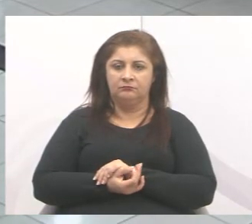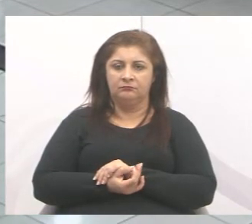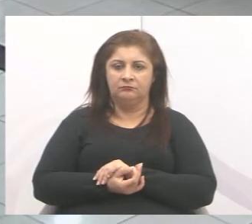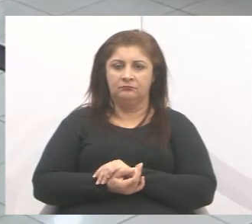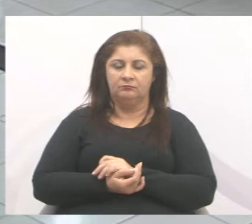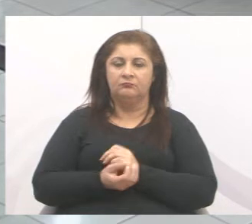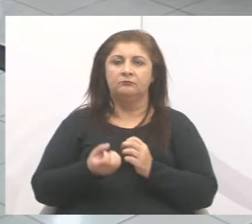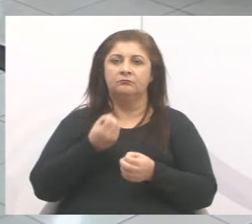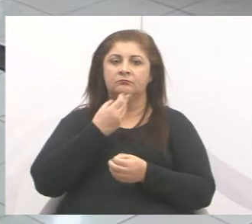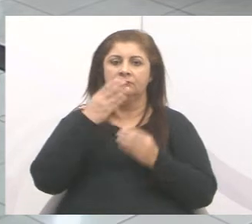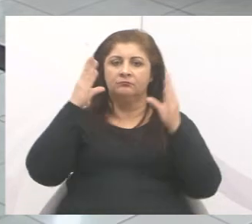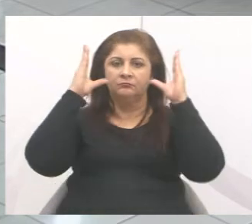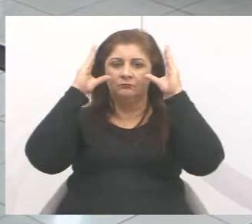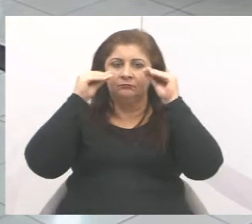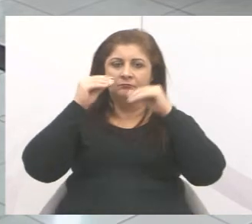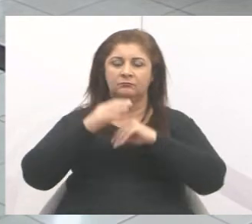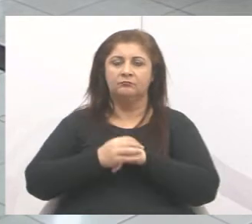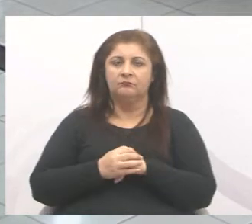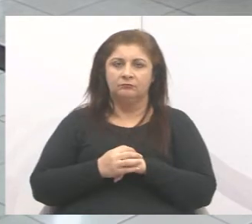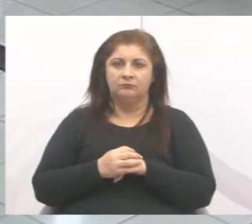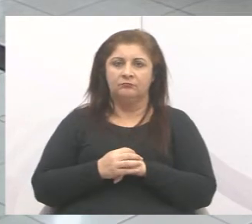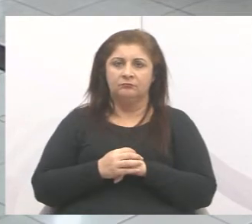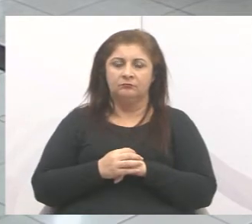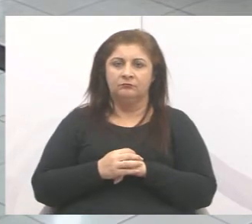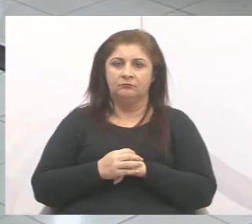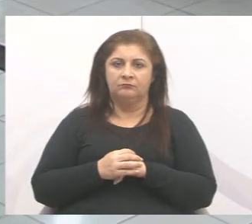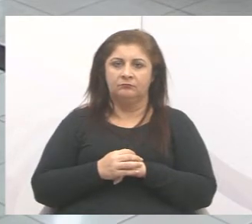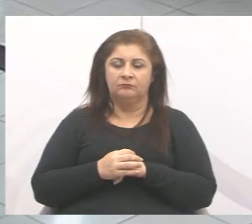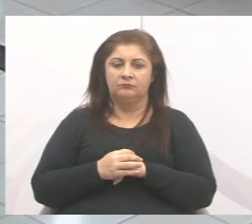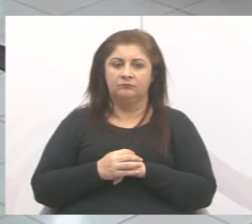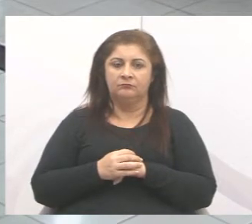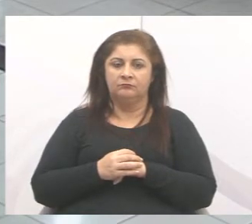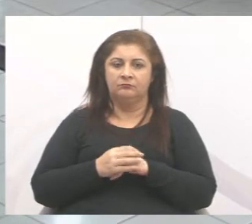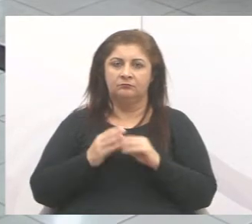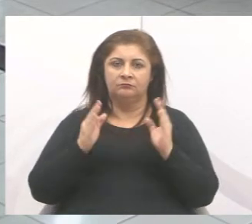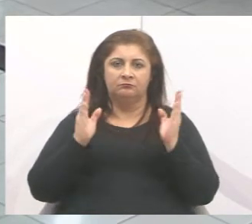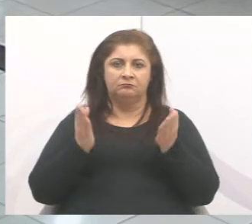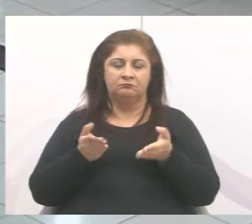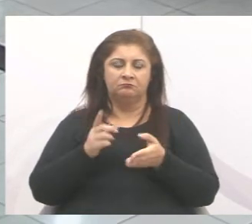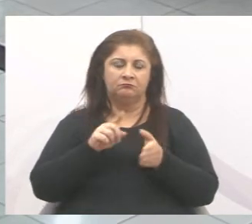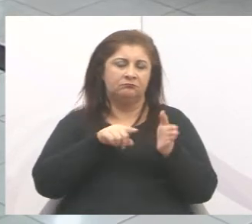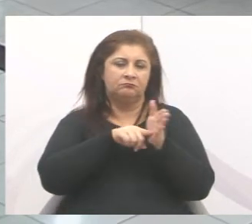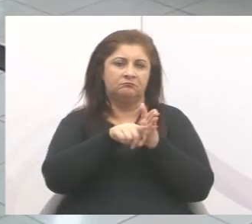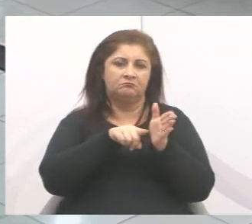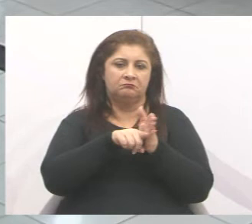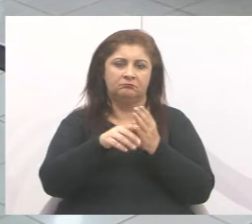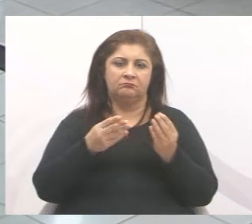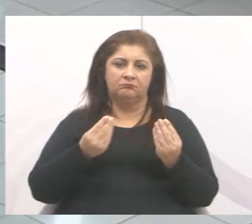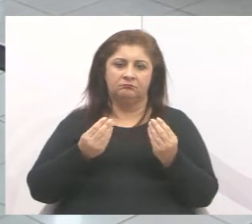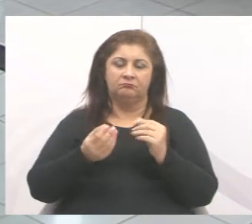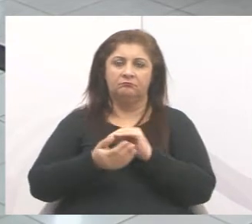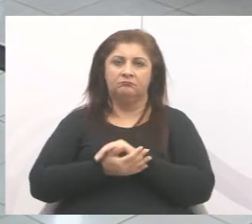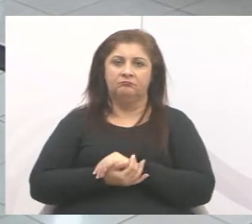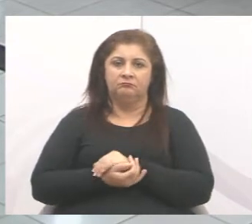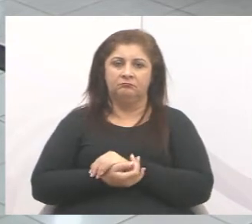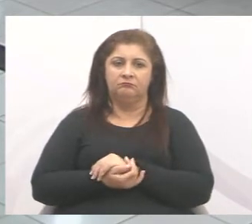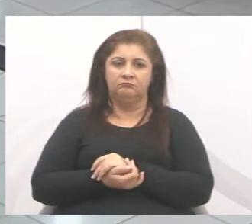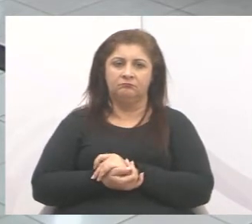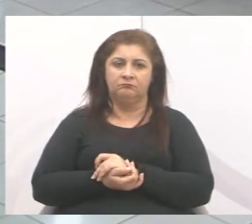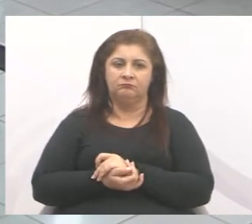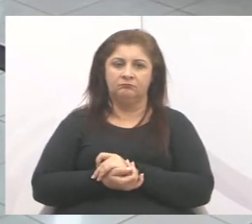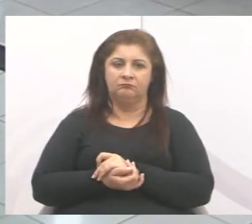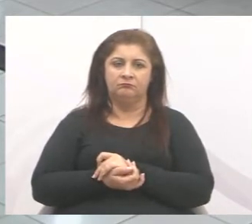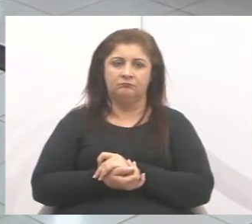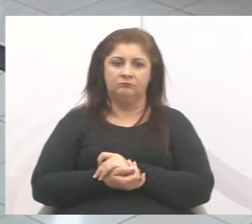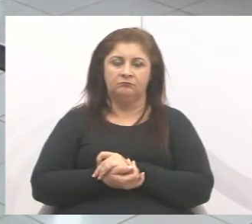Boa noite, Celso. Hoje eu não vou nem fazer muita pergunta também. A gente está